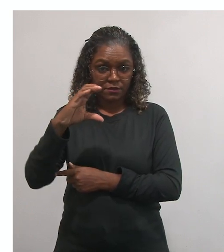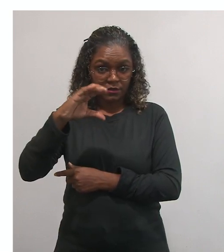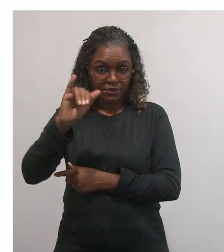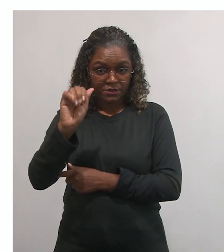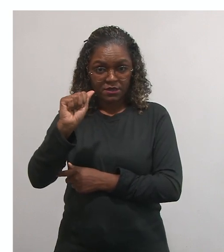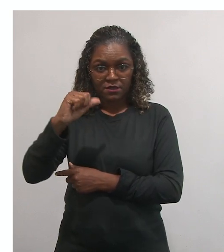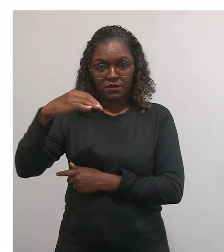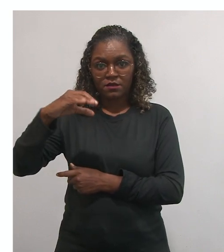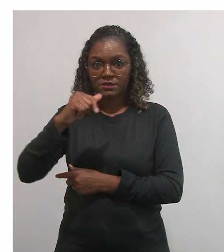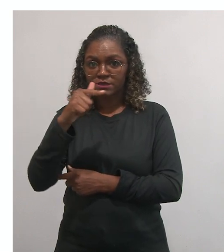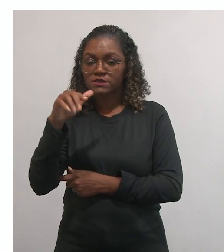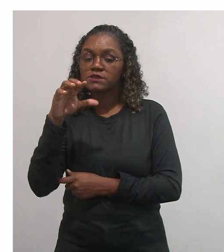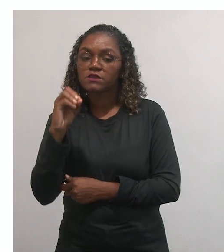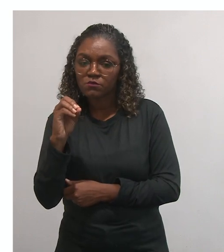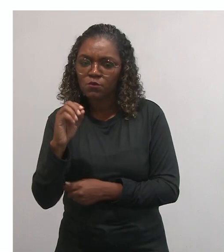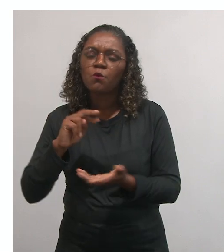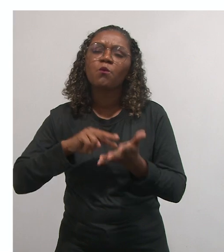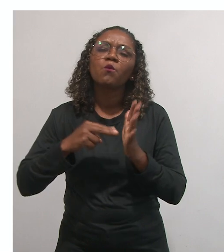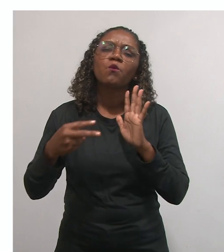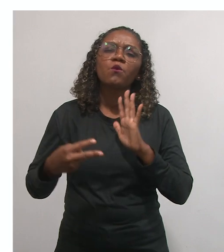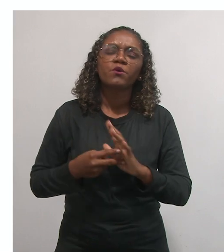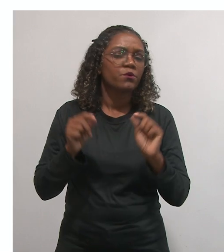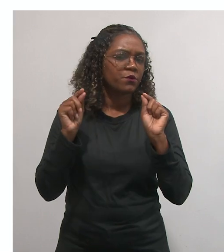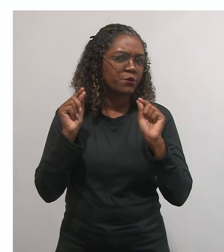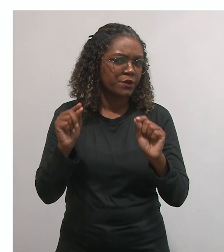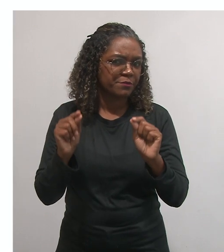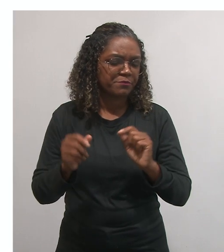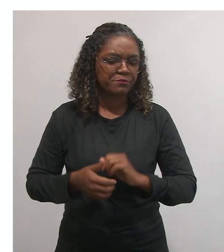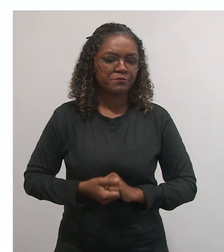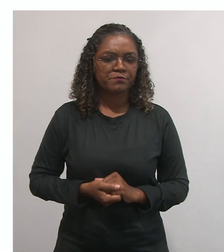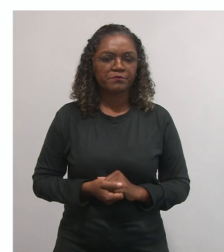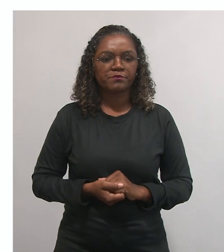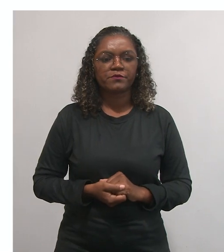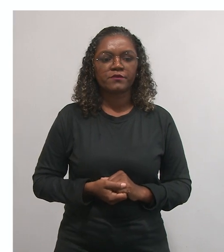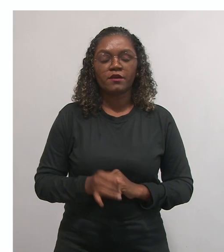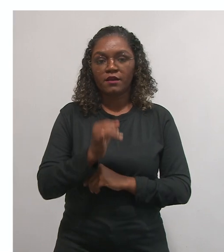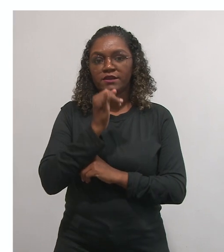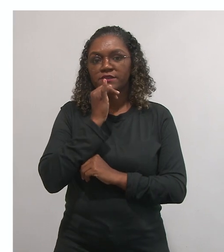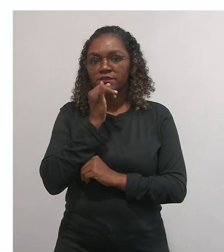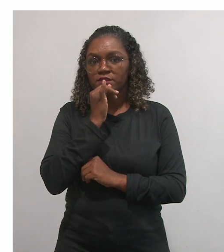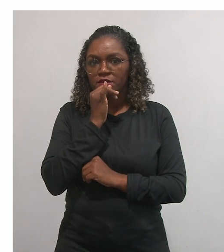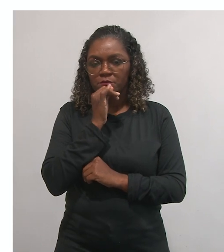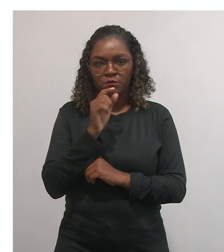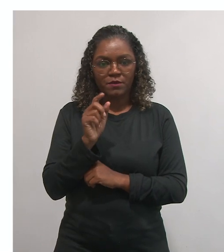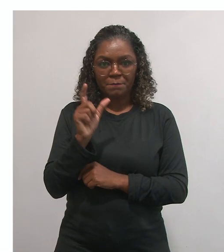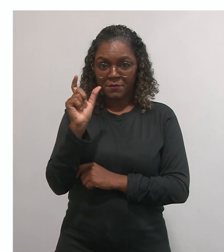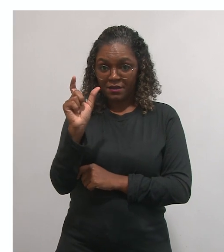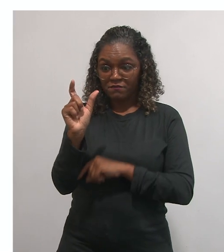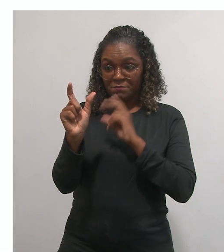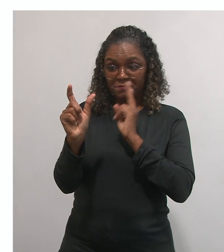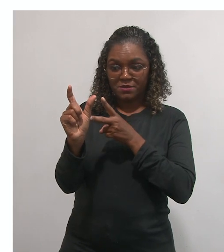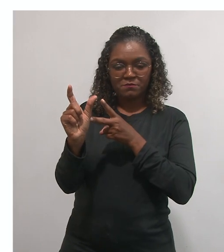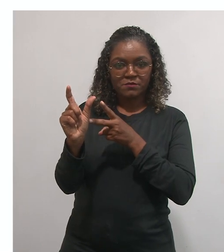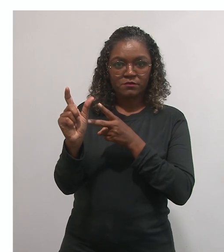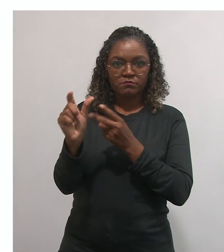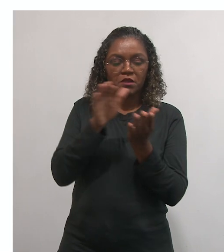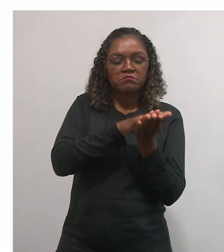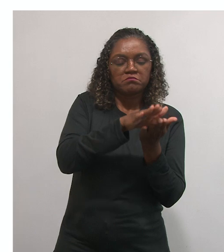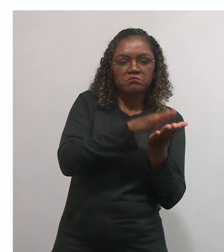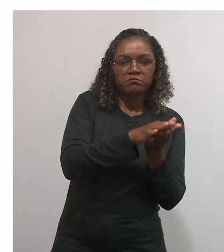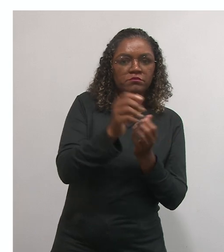que eu utilizo lá na padaria então não entra por exemplo os custos com depreciação desse